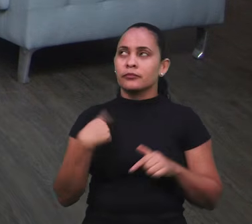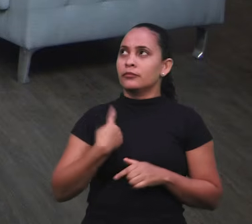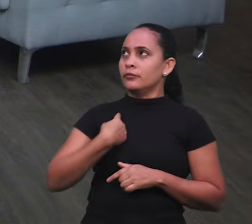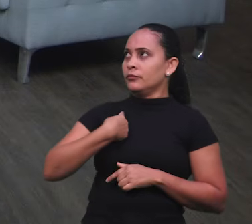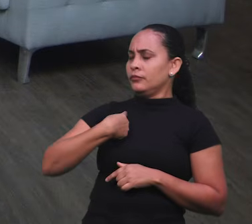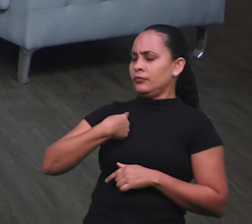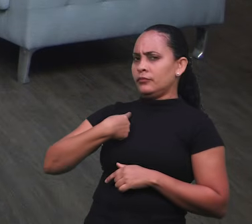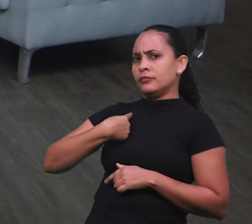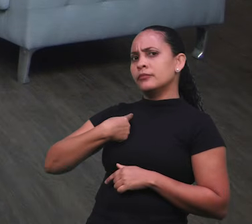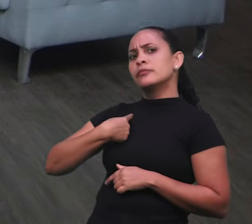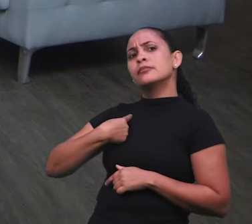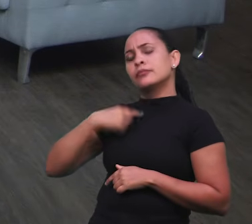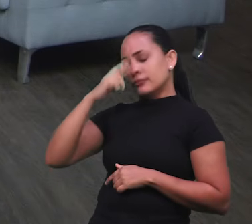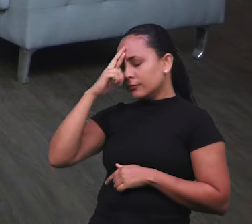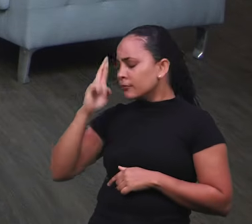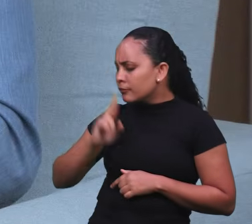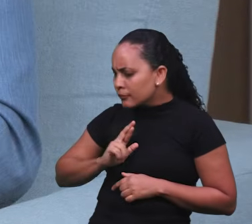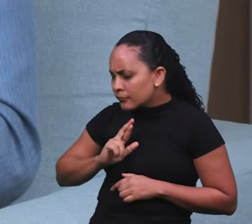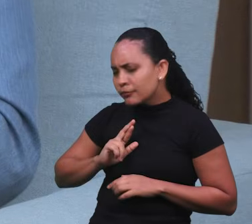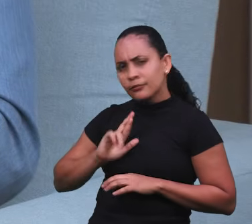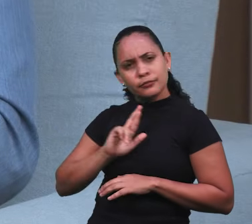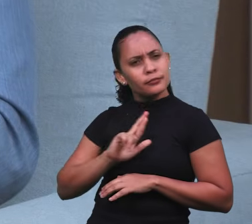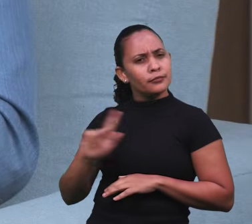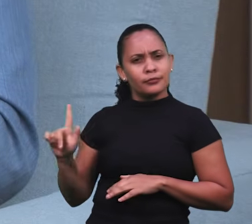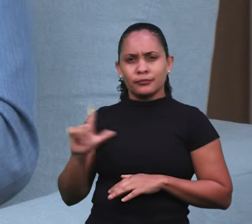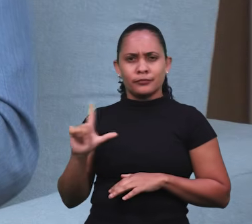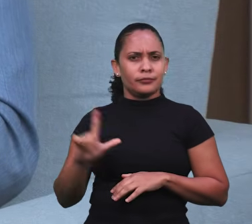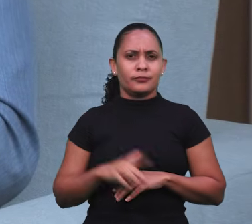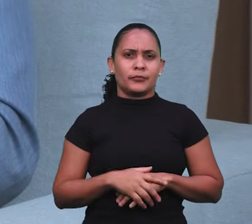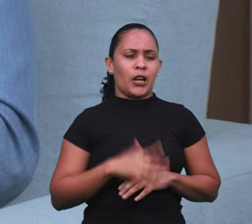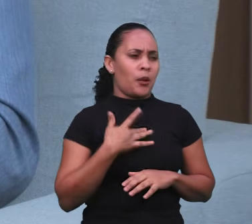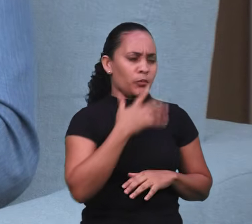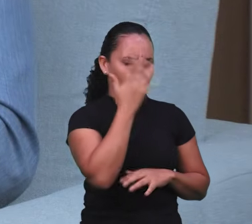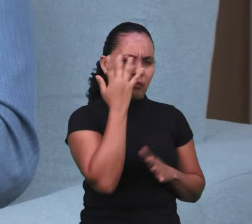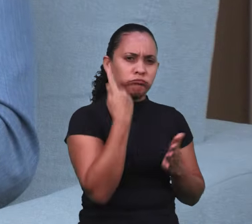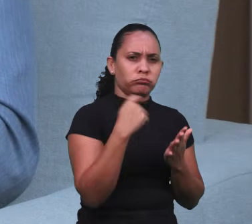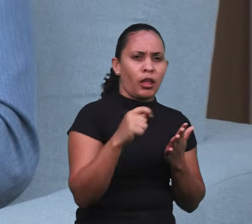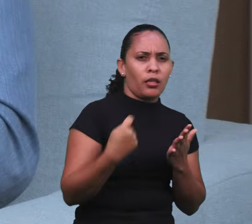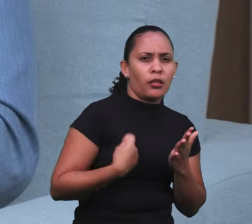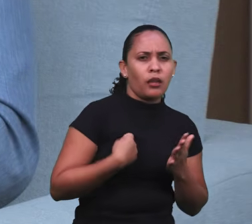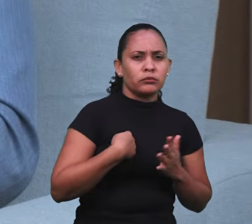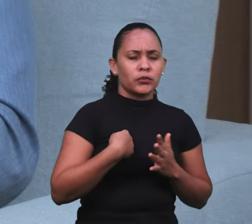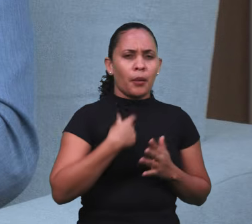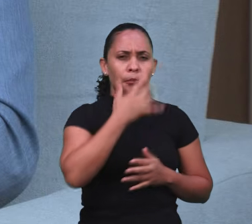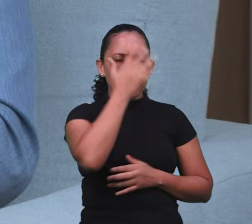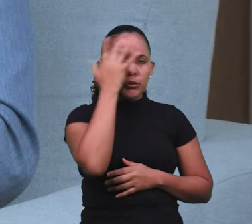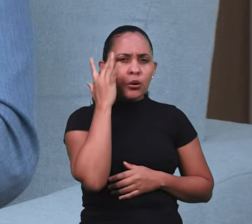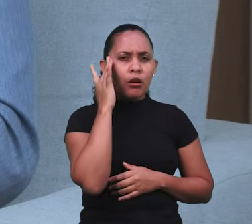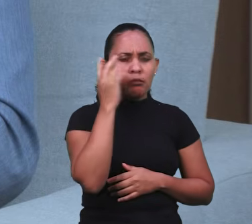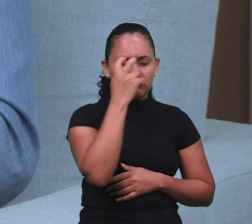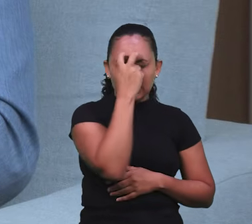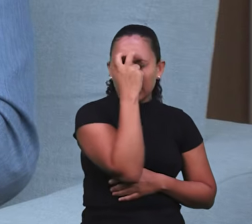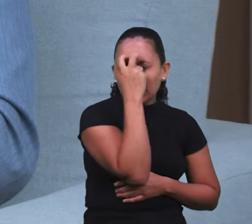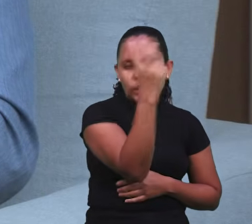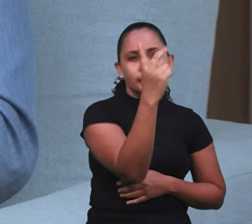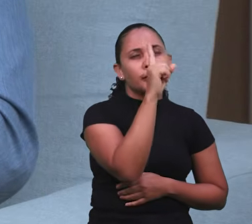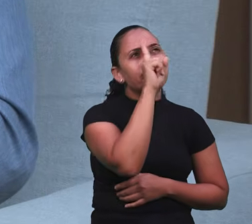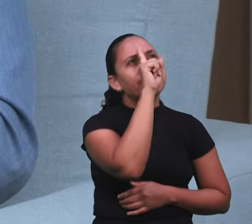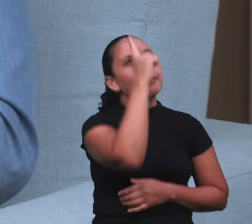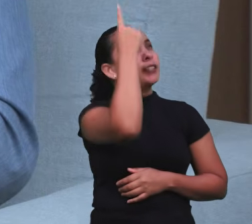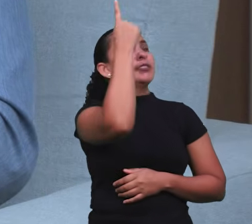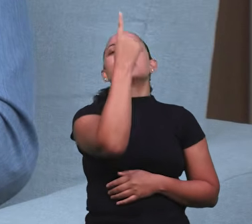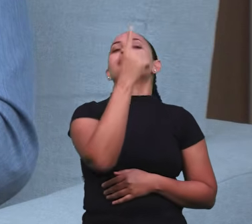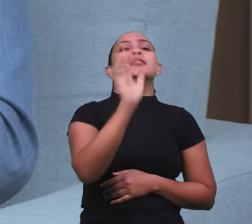razão, não foi um escrito humano, não foi alguém que teve inteligentemente a